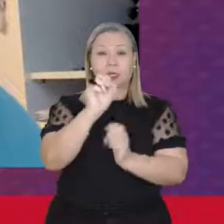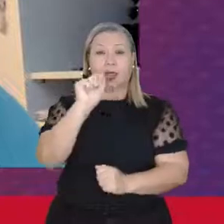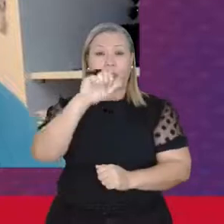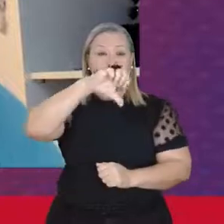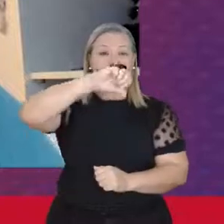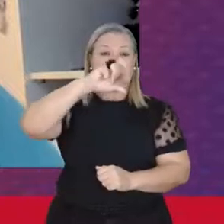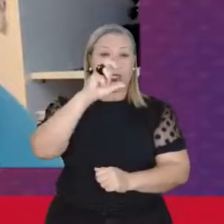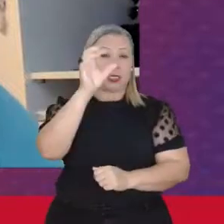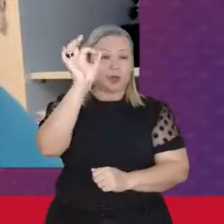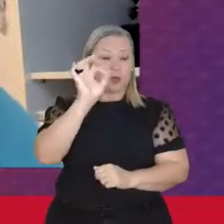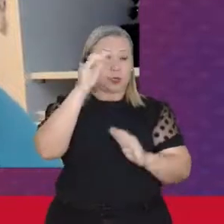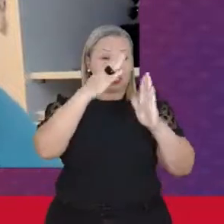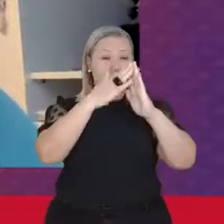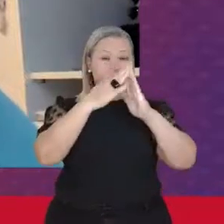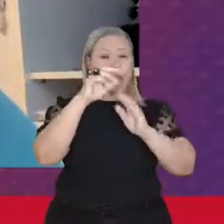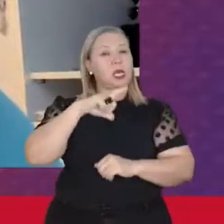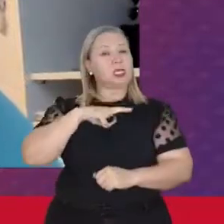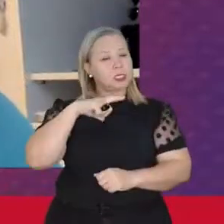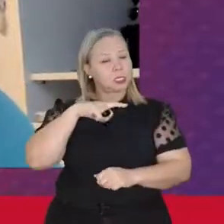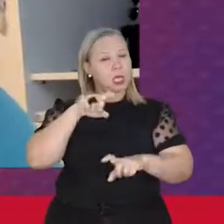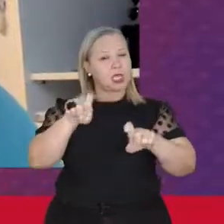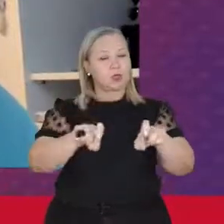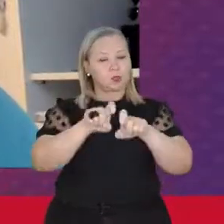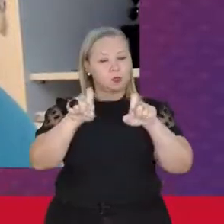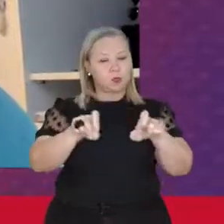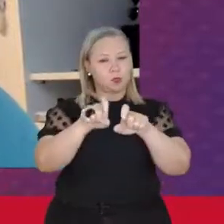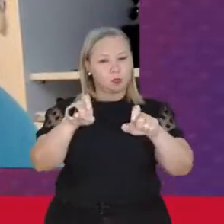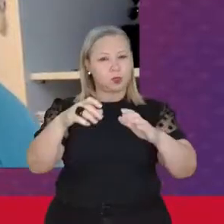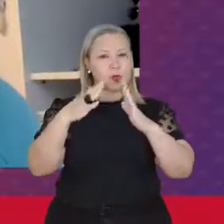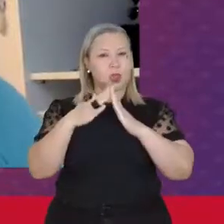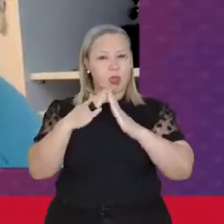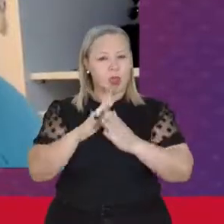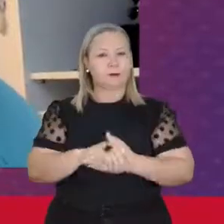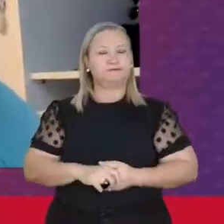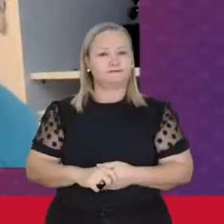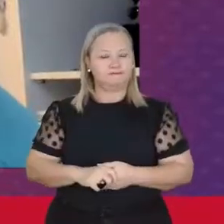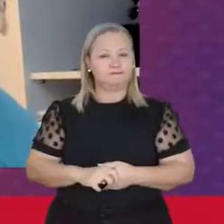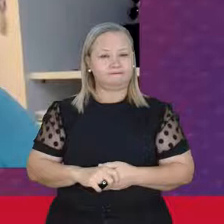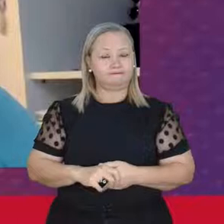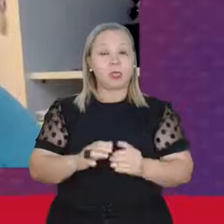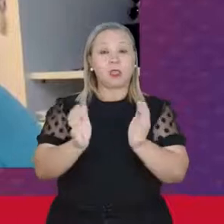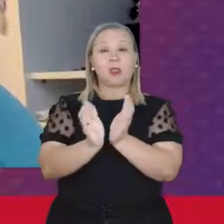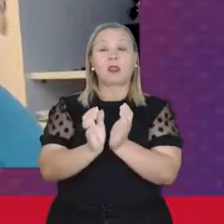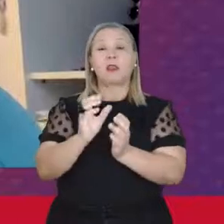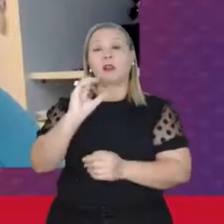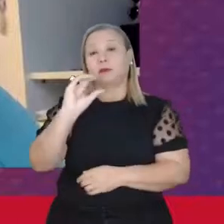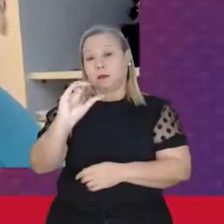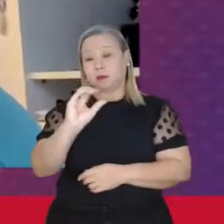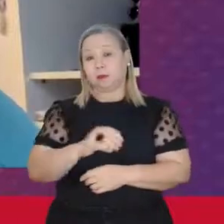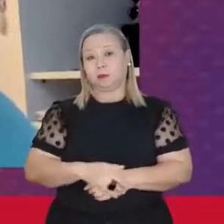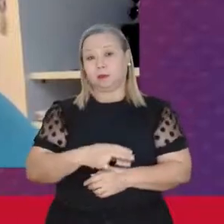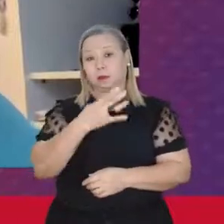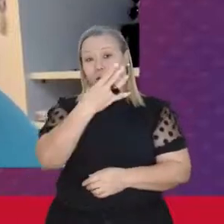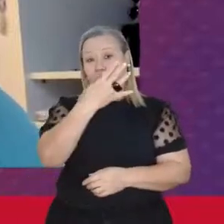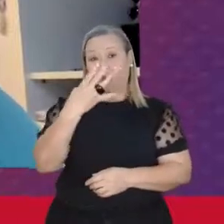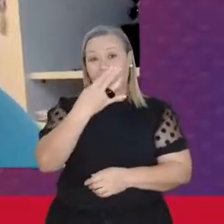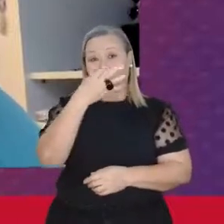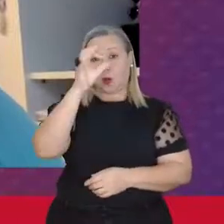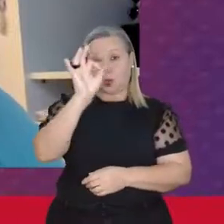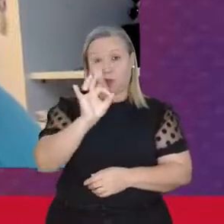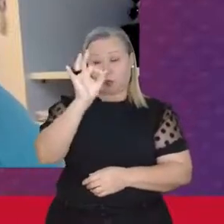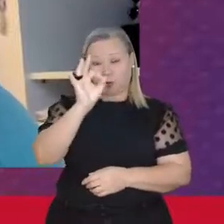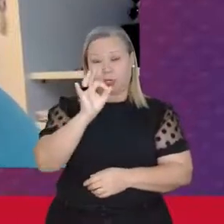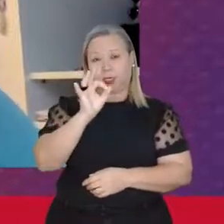dos domicílios tem computador em casa, né? Na classe C, 44%,